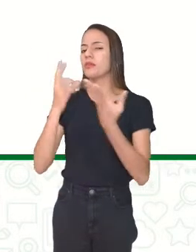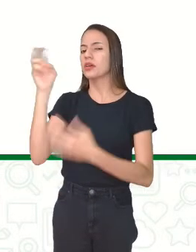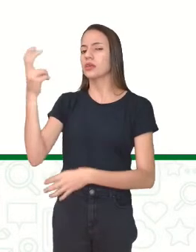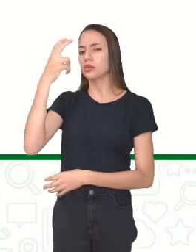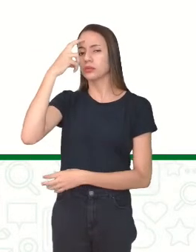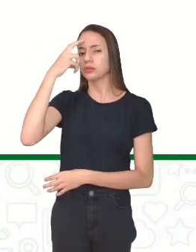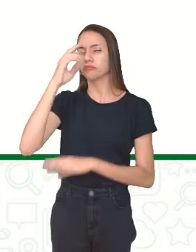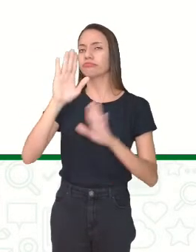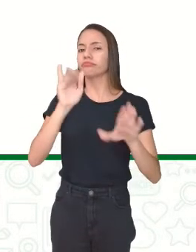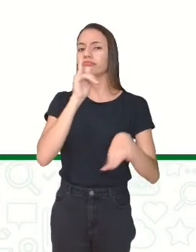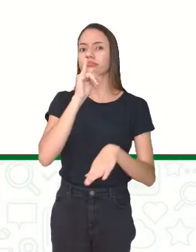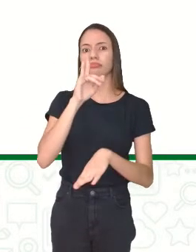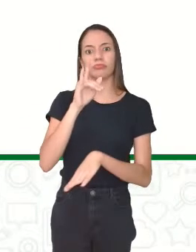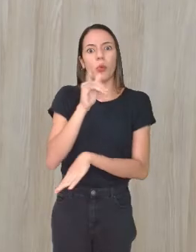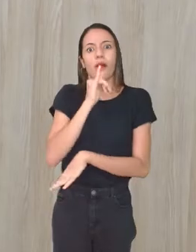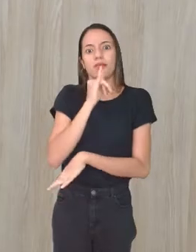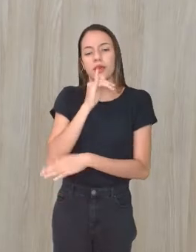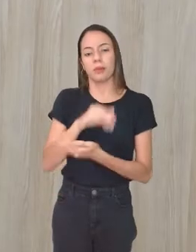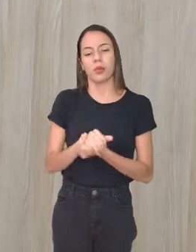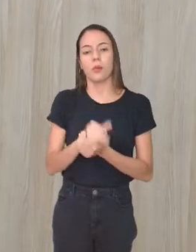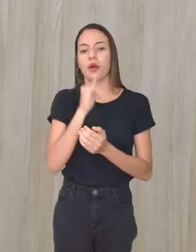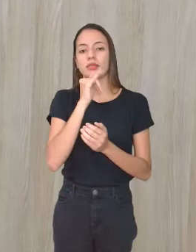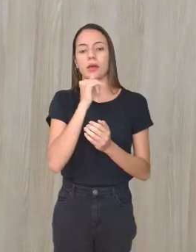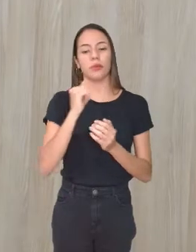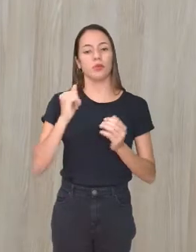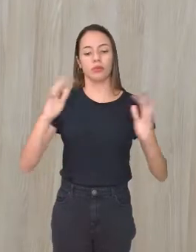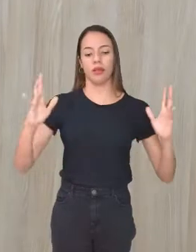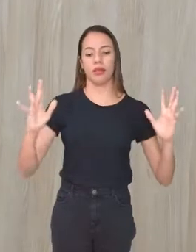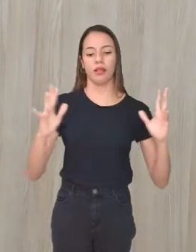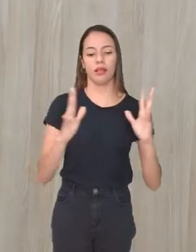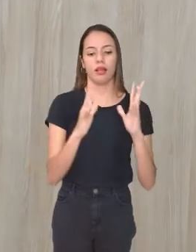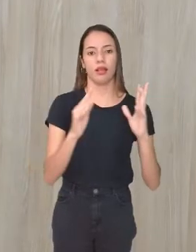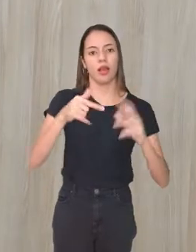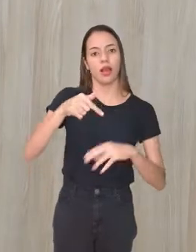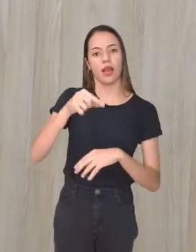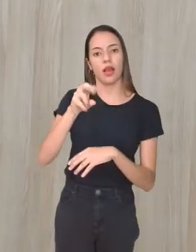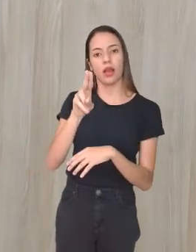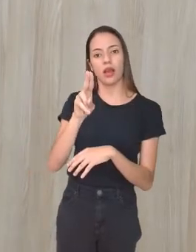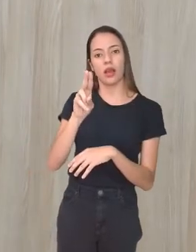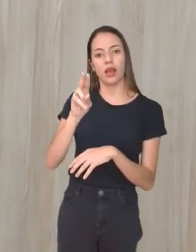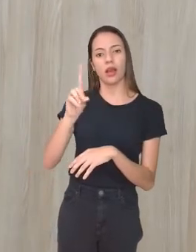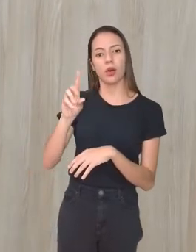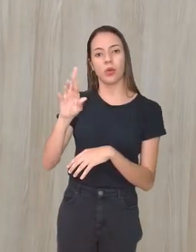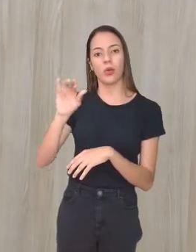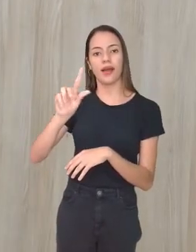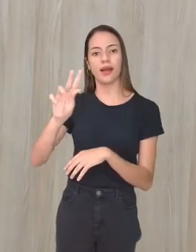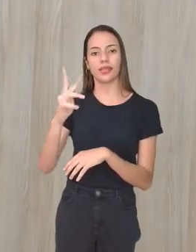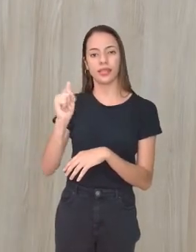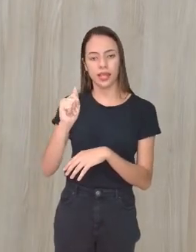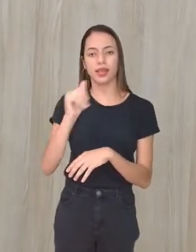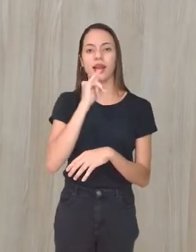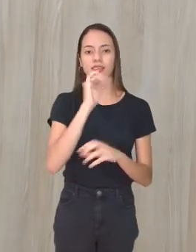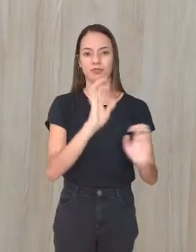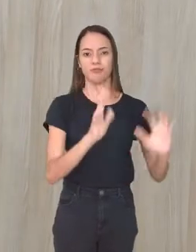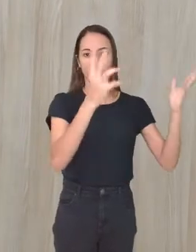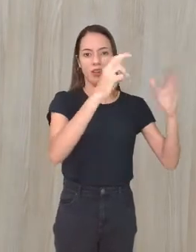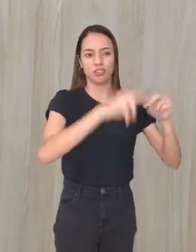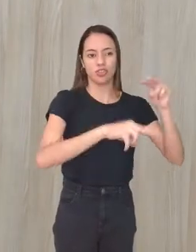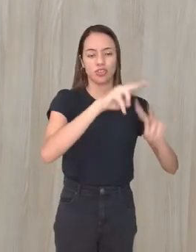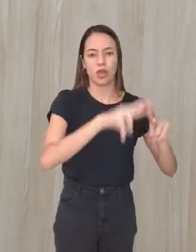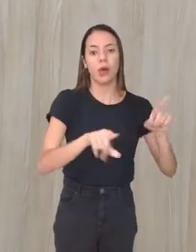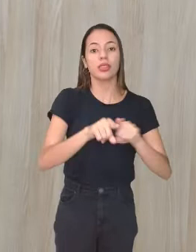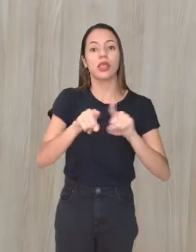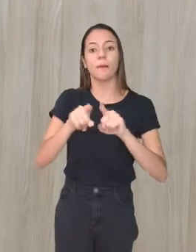gente pode pensar, vou dar um exemplo, né? Uma quadrilha. Na escola que eu trabalhava era muito forte, a comunidade via muito assim o caboclinho. Tudo isso